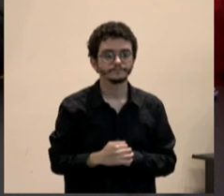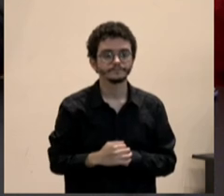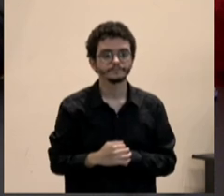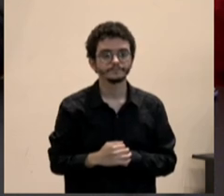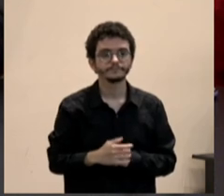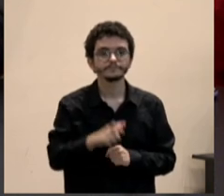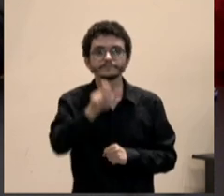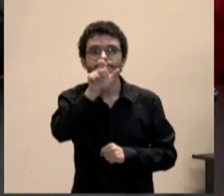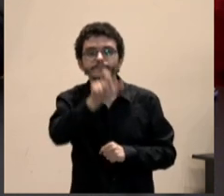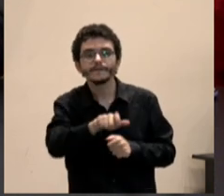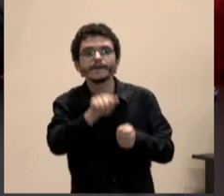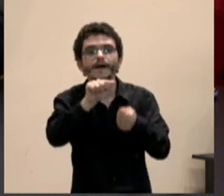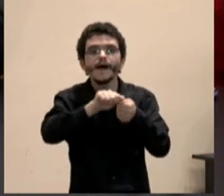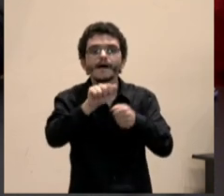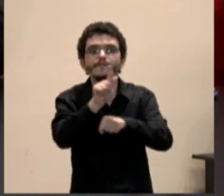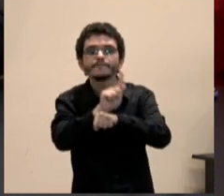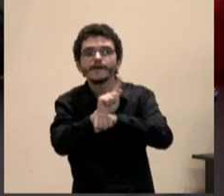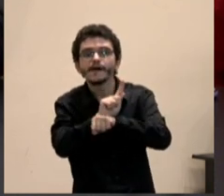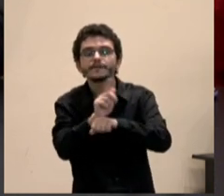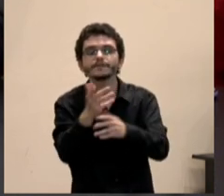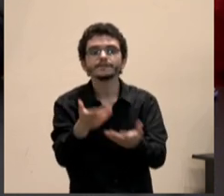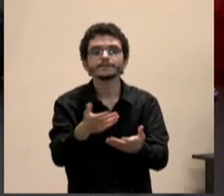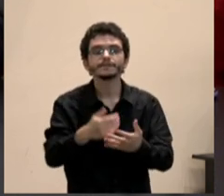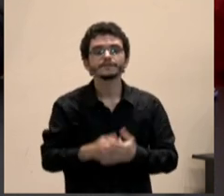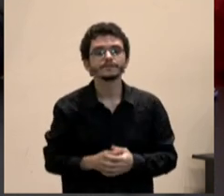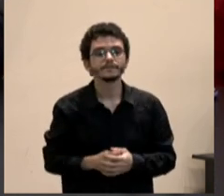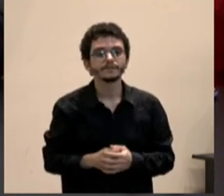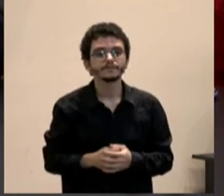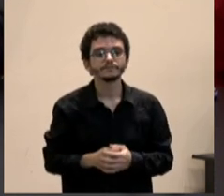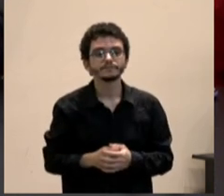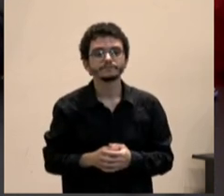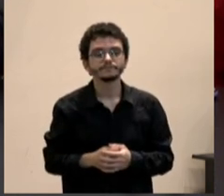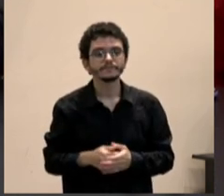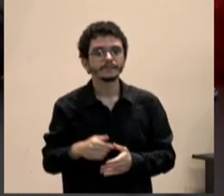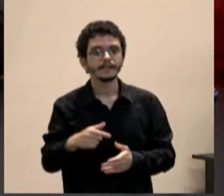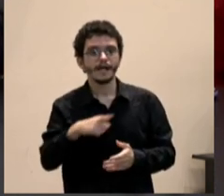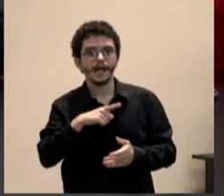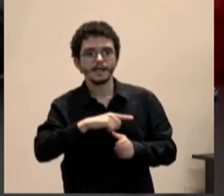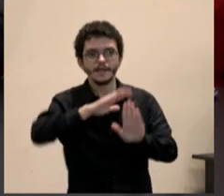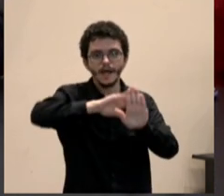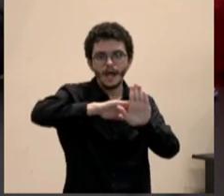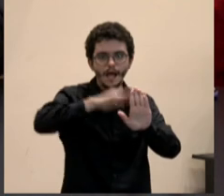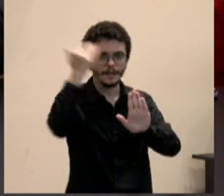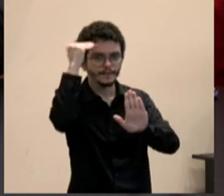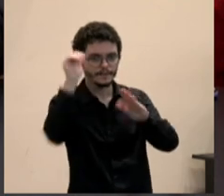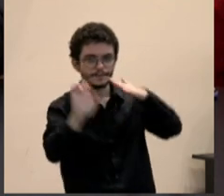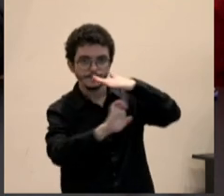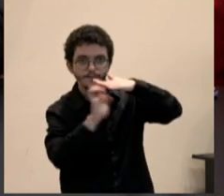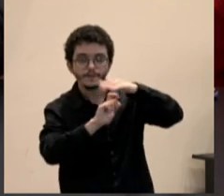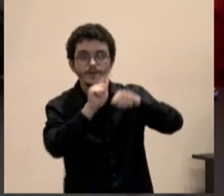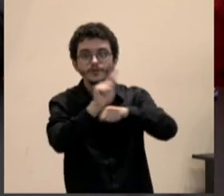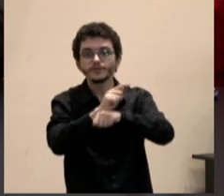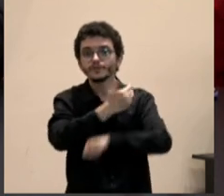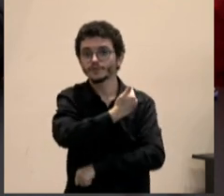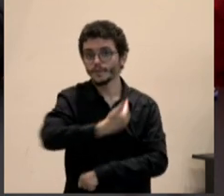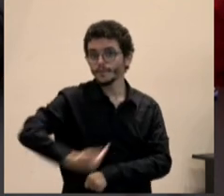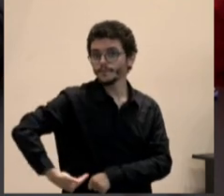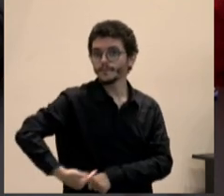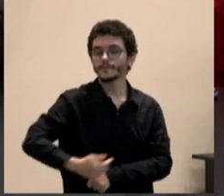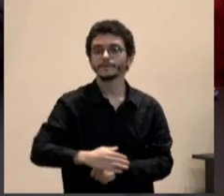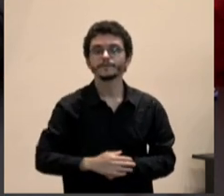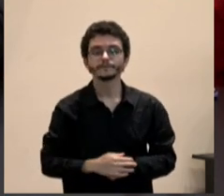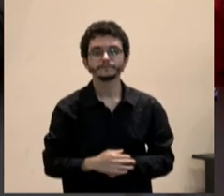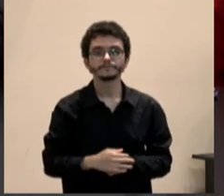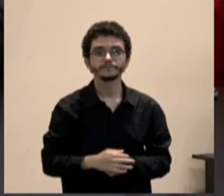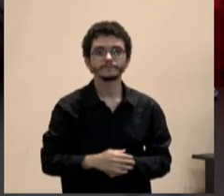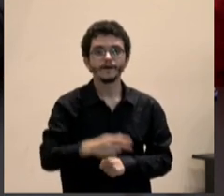quem faz a gestão saiu da concepção empresarial de gestão pública e que fala que tem